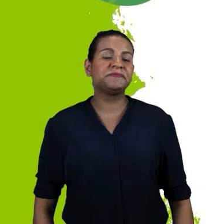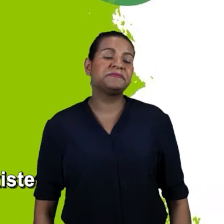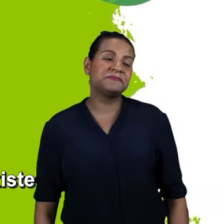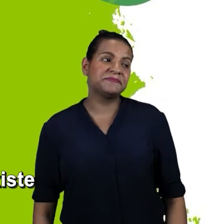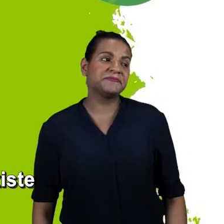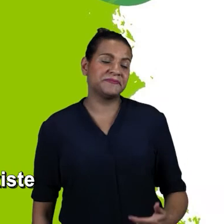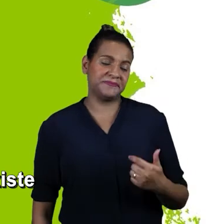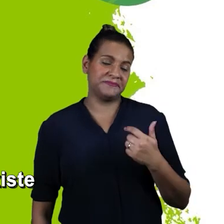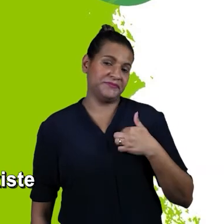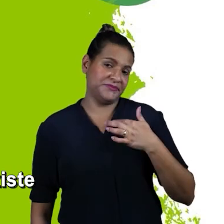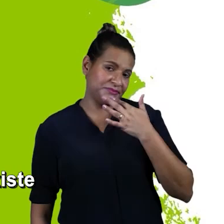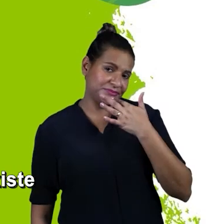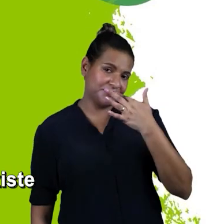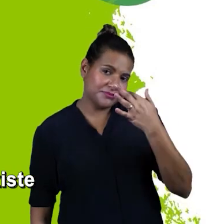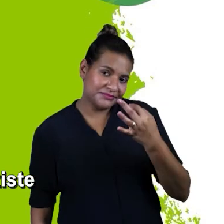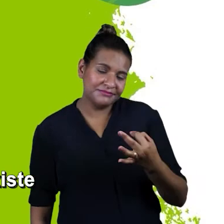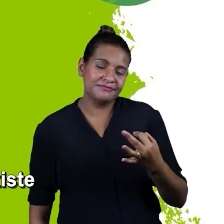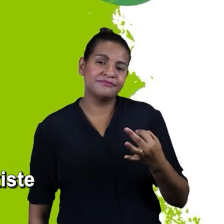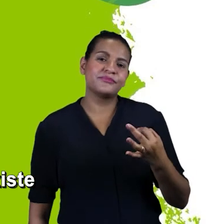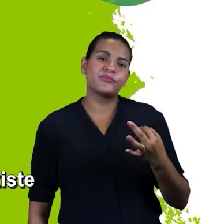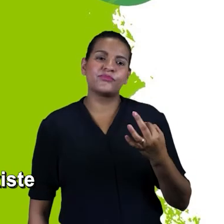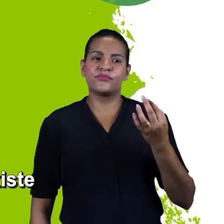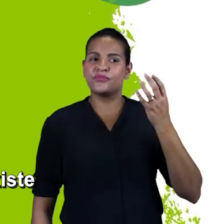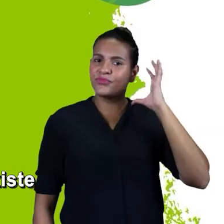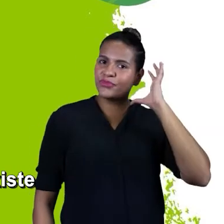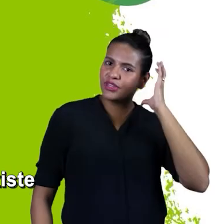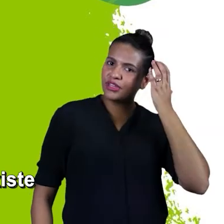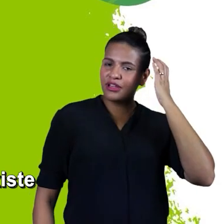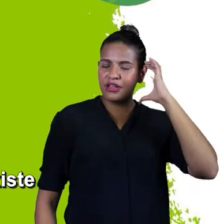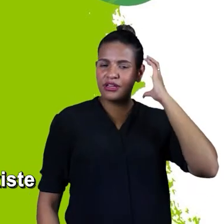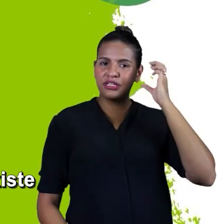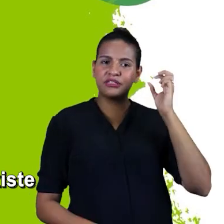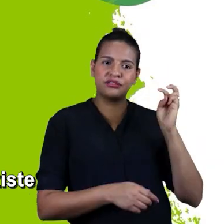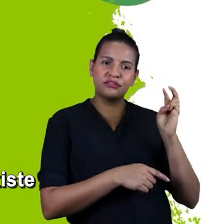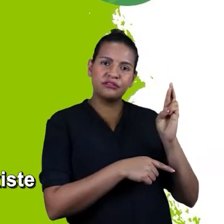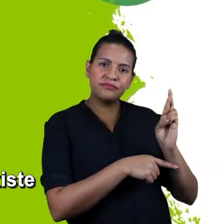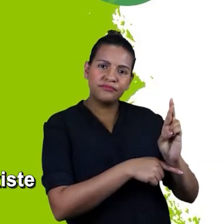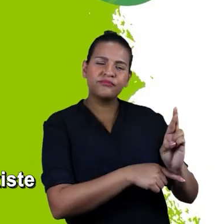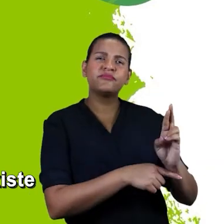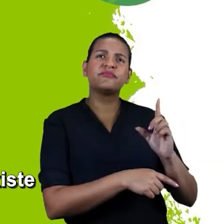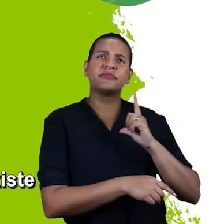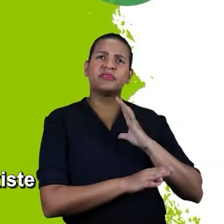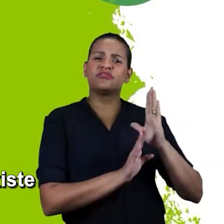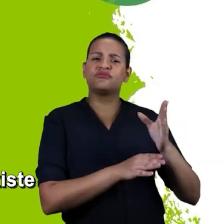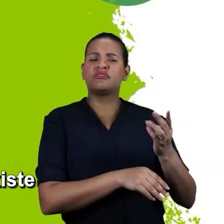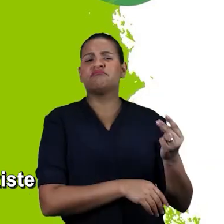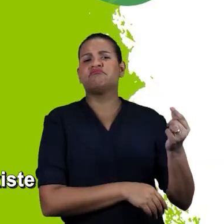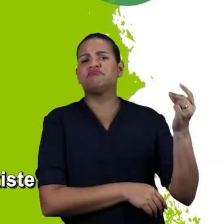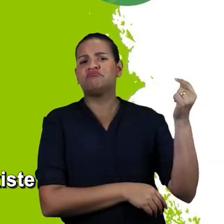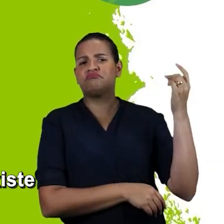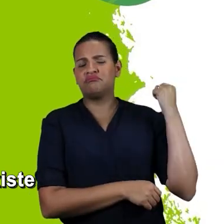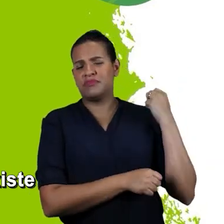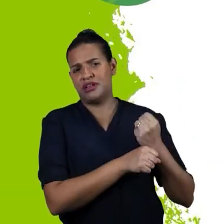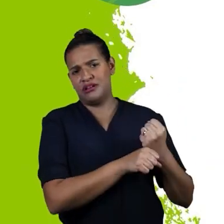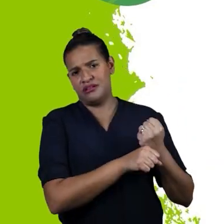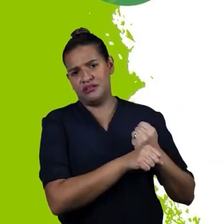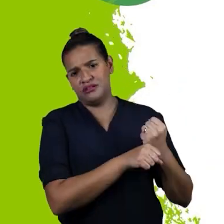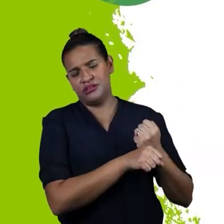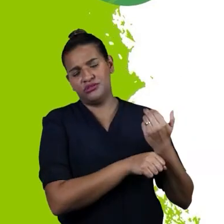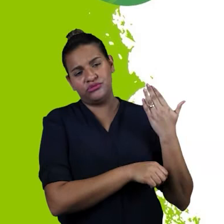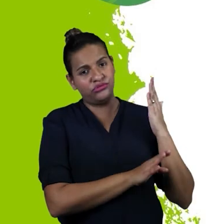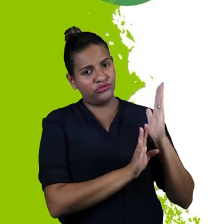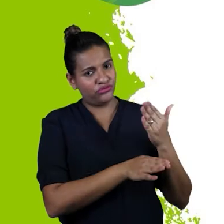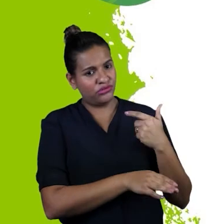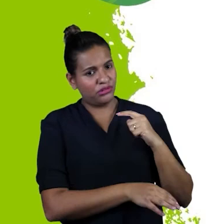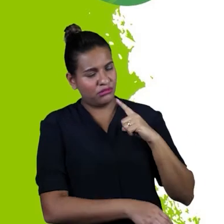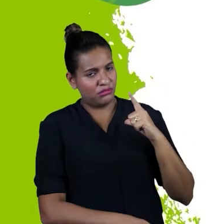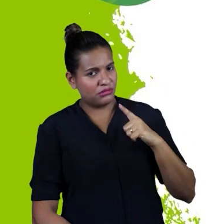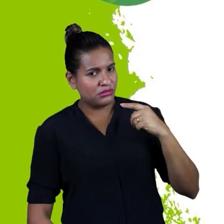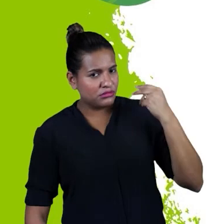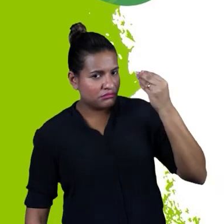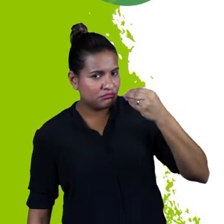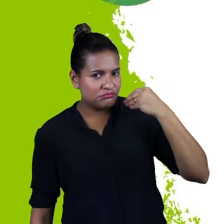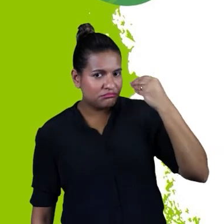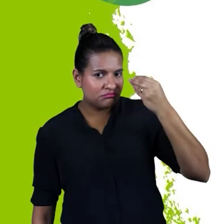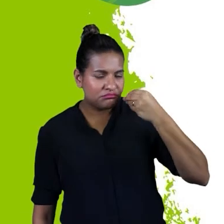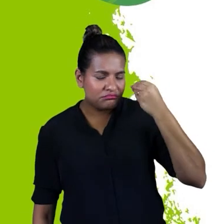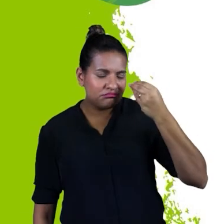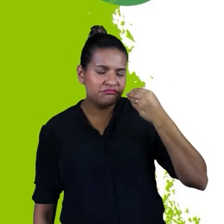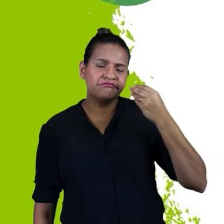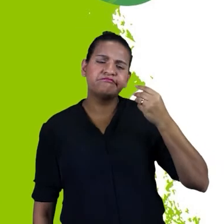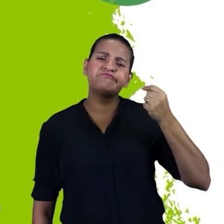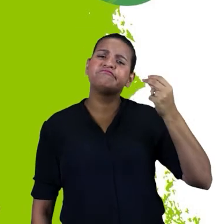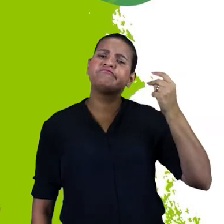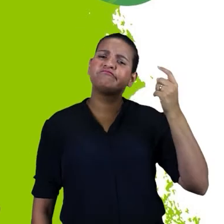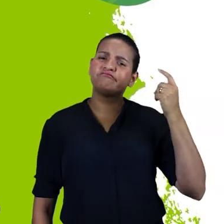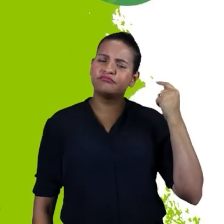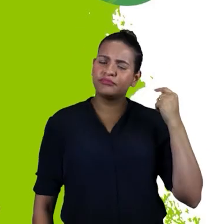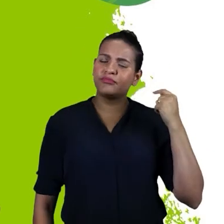Reserva. Eu acho que a Rádio Reserva ela existe nos últimos anos, né? A gente tem algumas experiências piloto